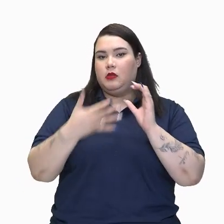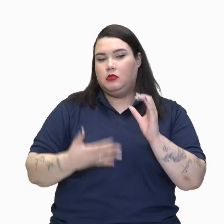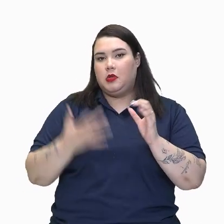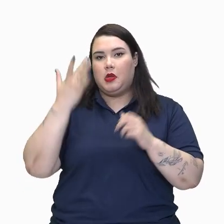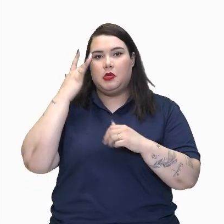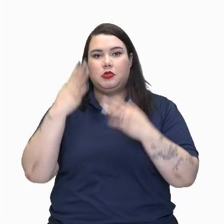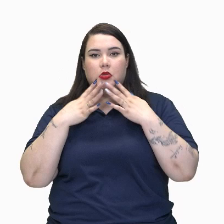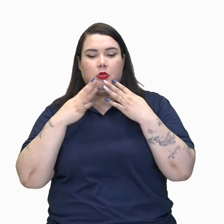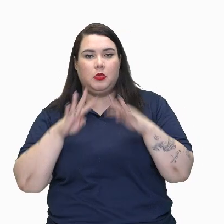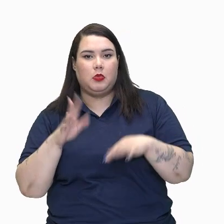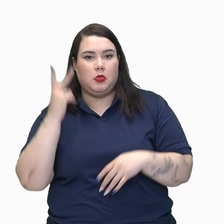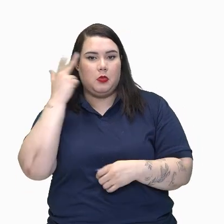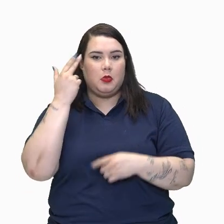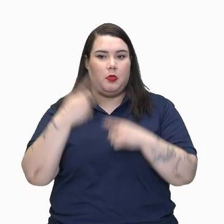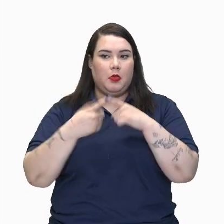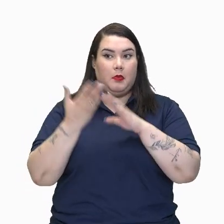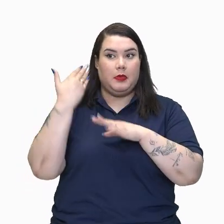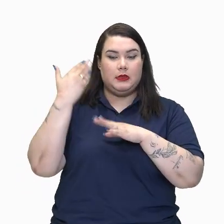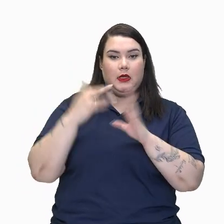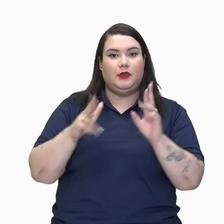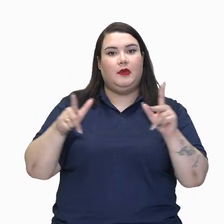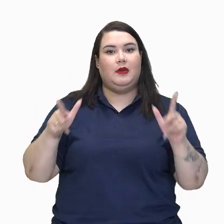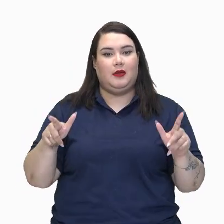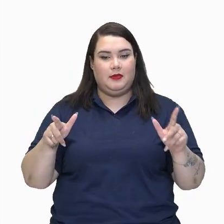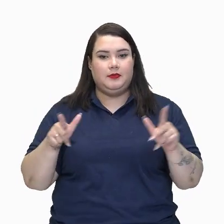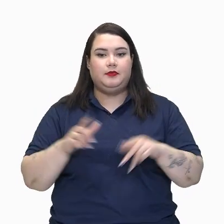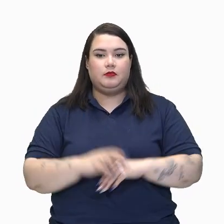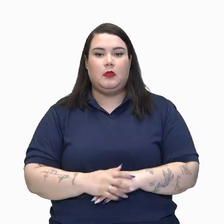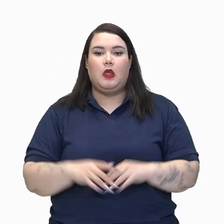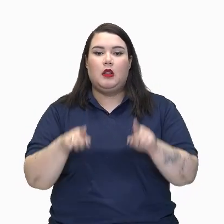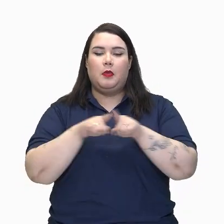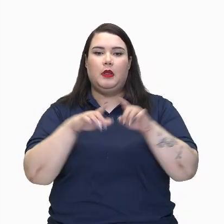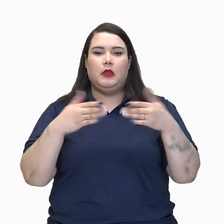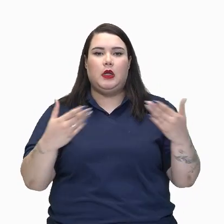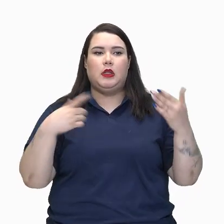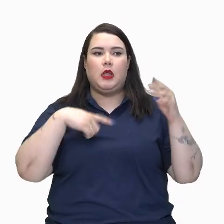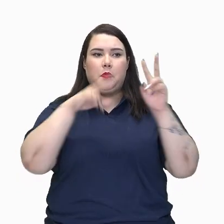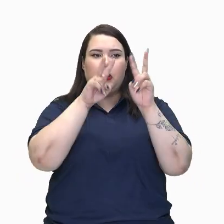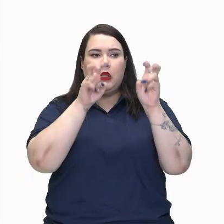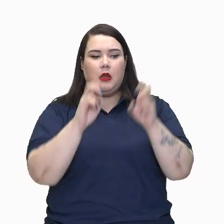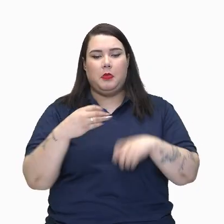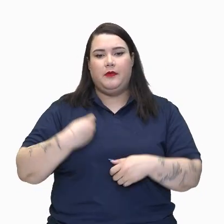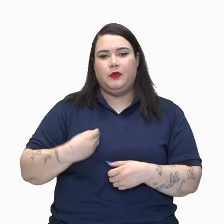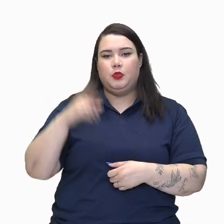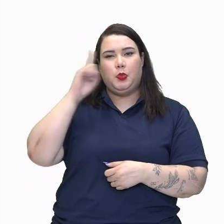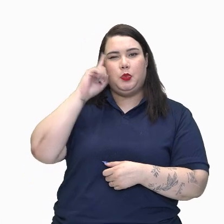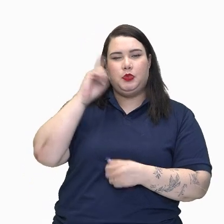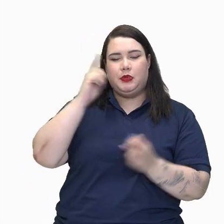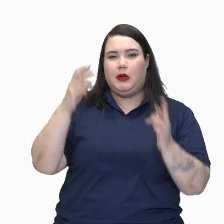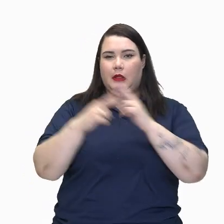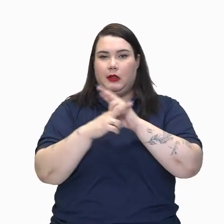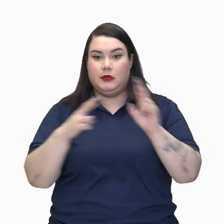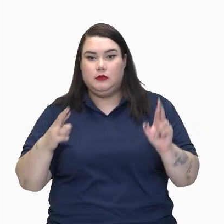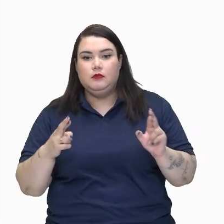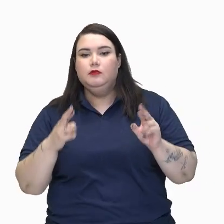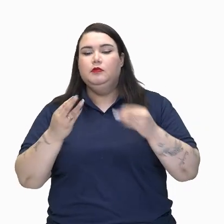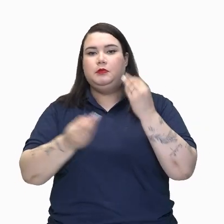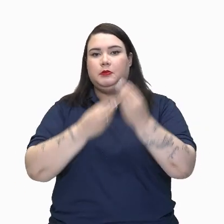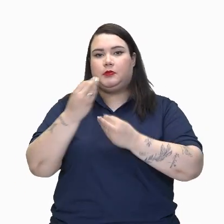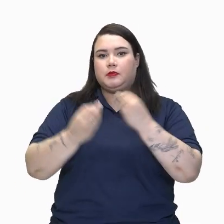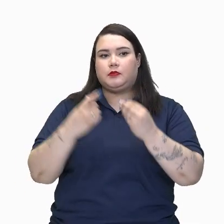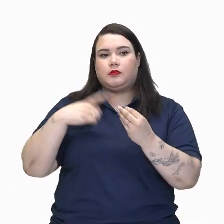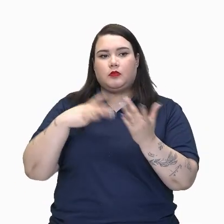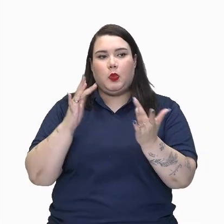comum, mas naquela época era um choque. Também trazia esses temas cotidianos e existenciais em função da sua proximidade